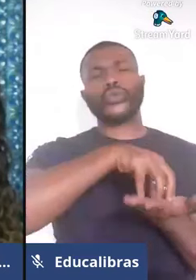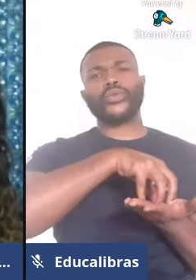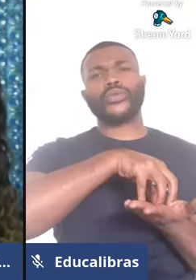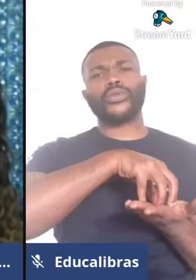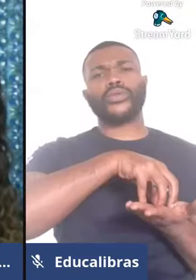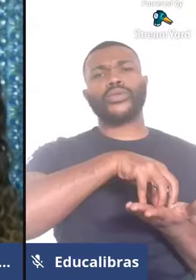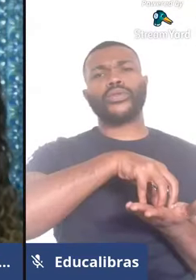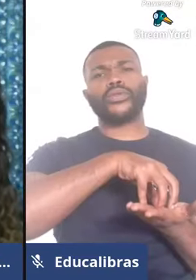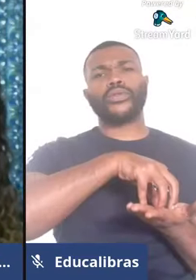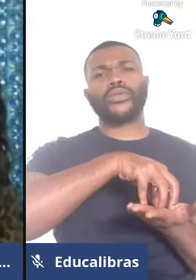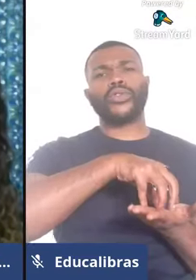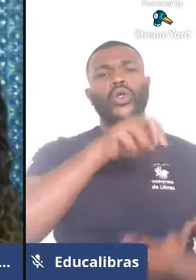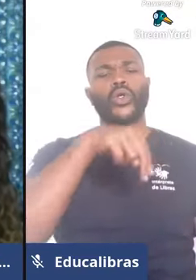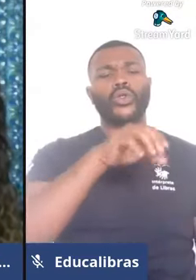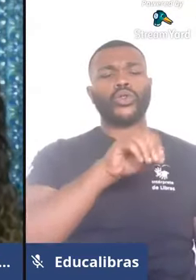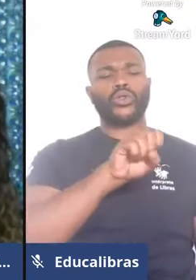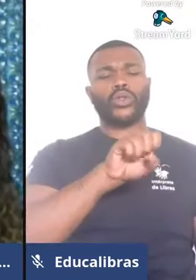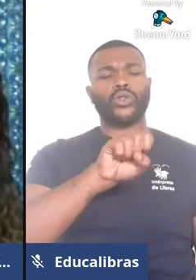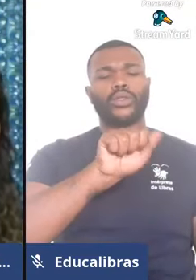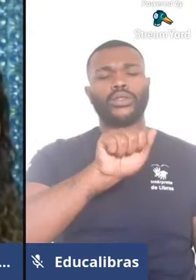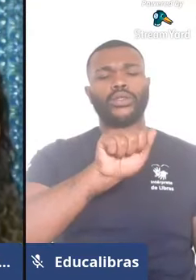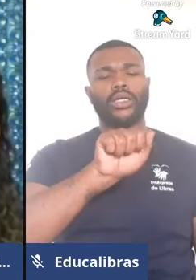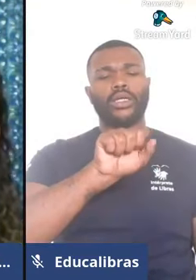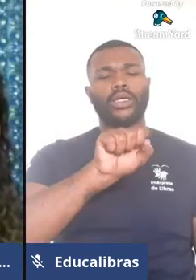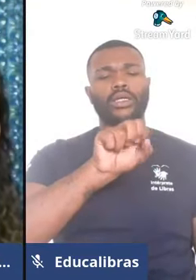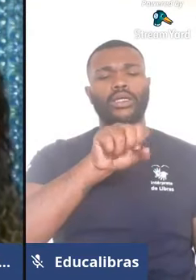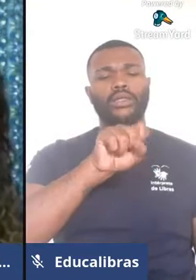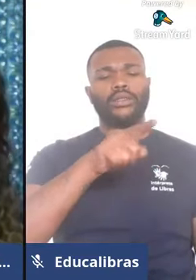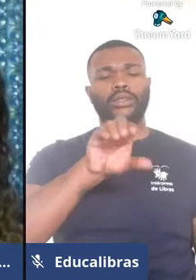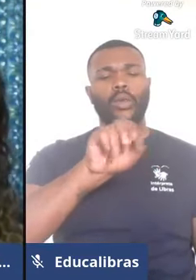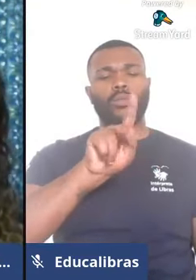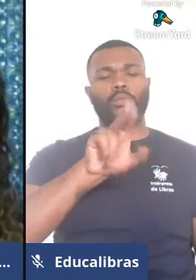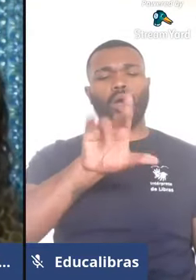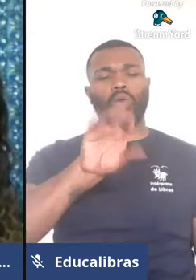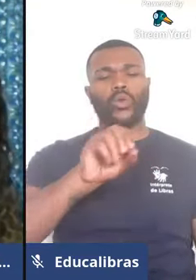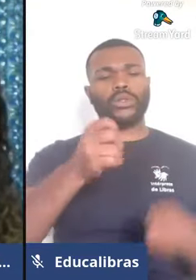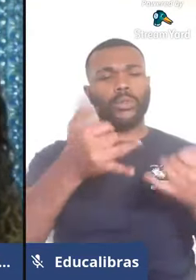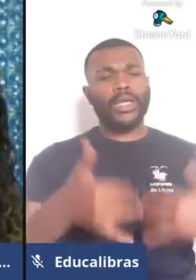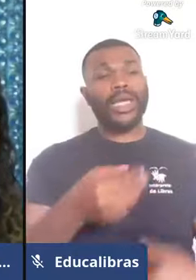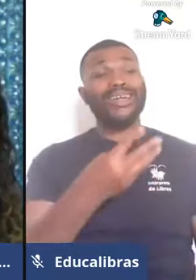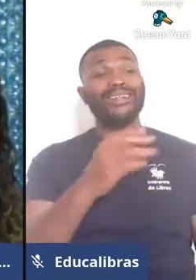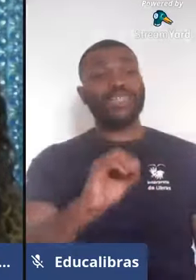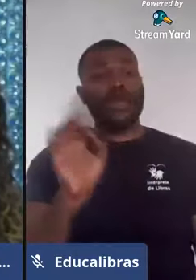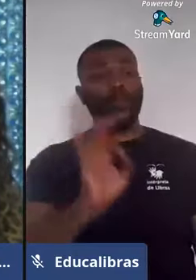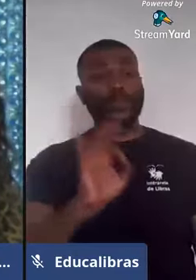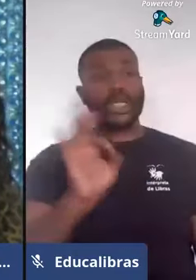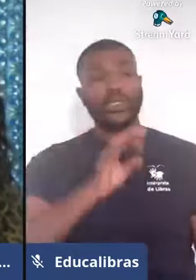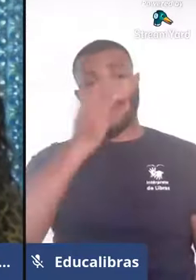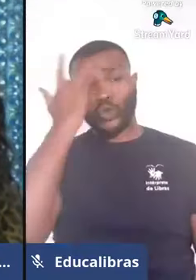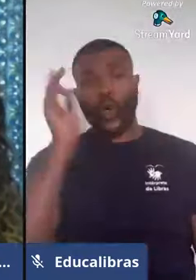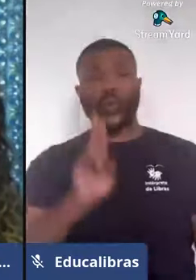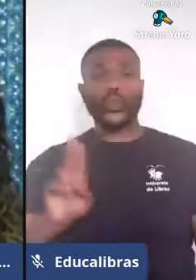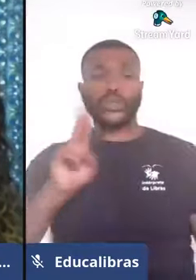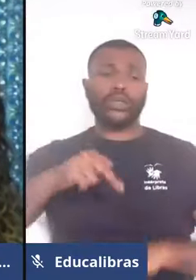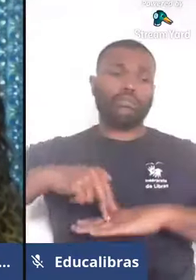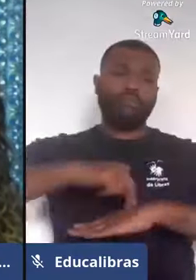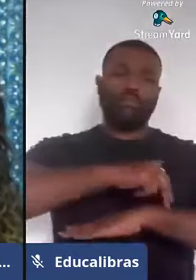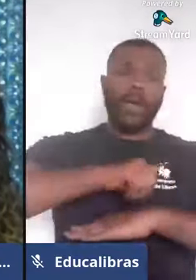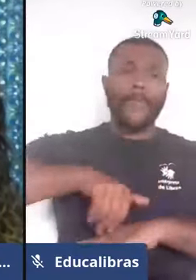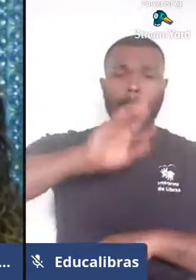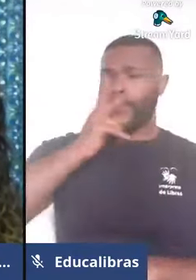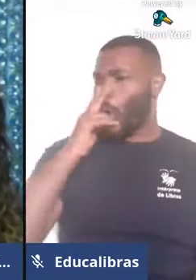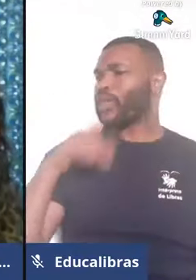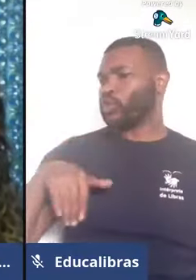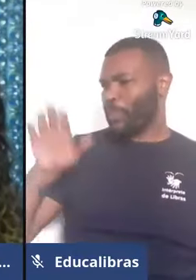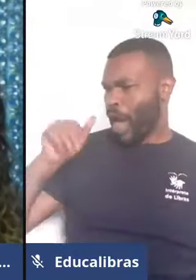da nossa São Paulo é que parece que 30% dos deslocamentos são feitos a pé. Sim, mais. Até mais, né? E